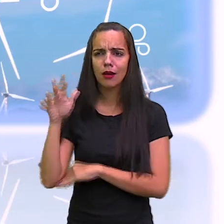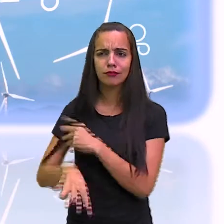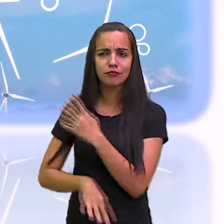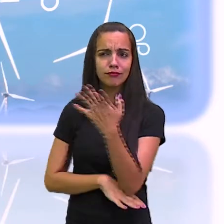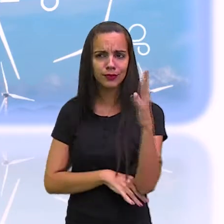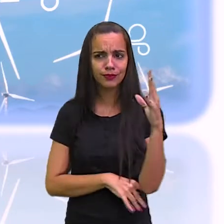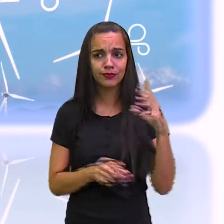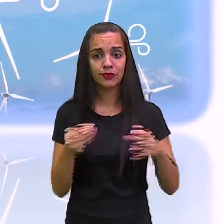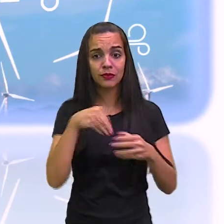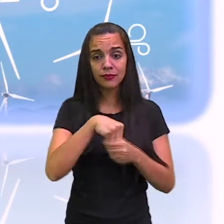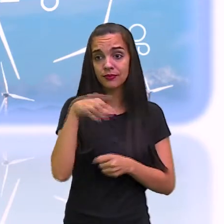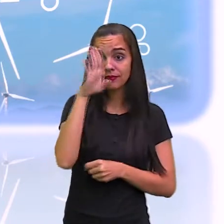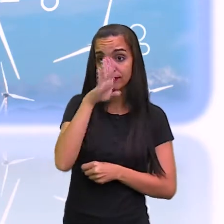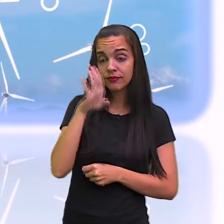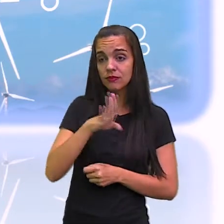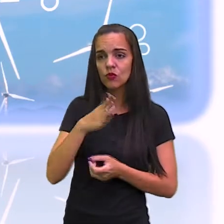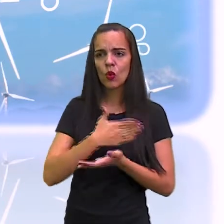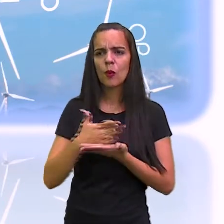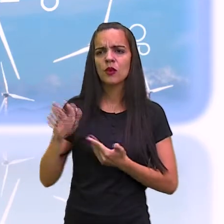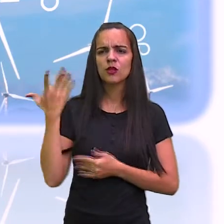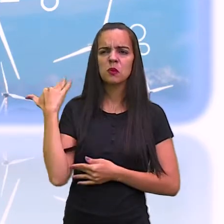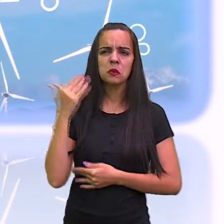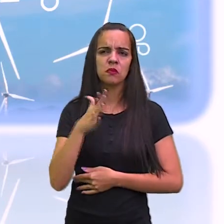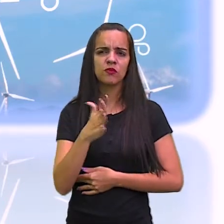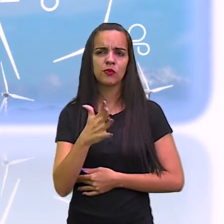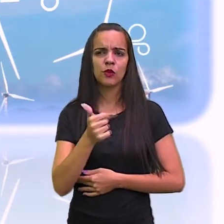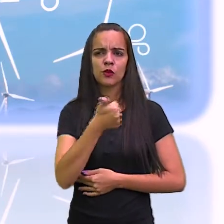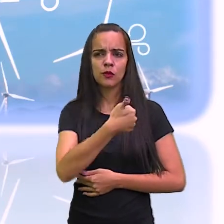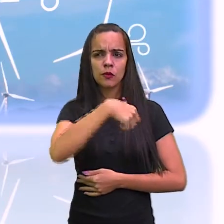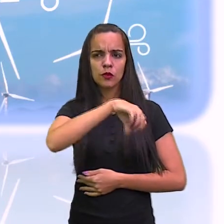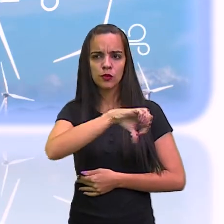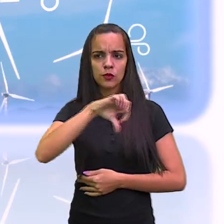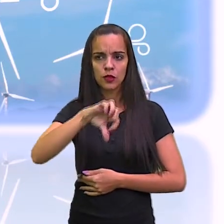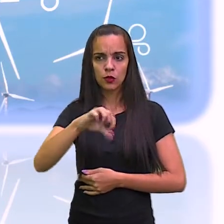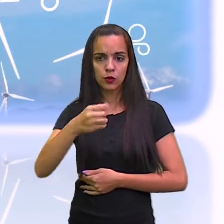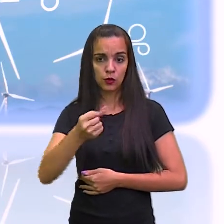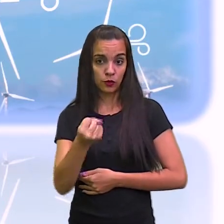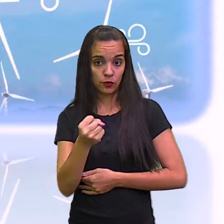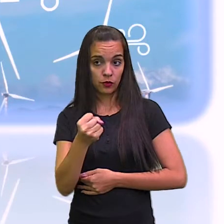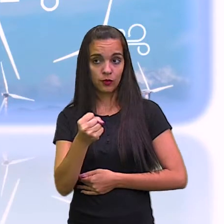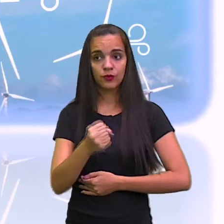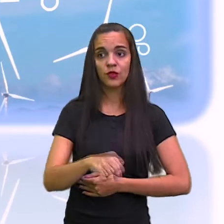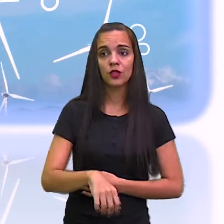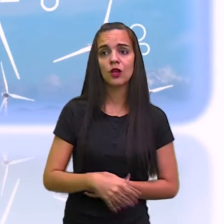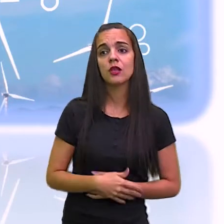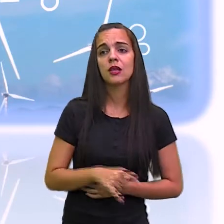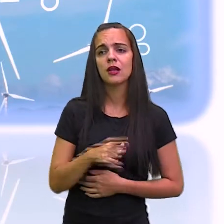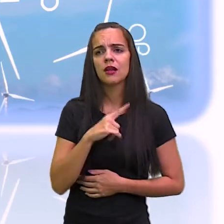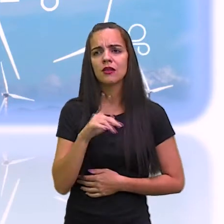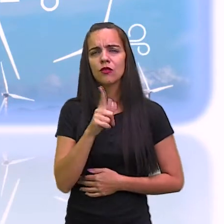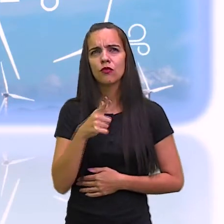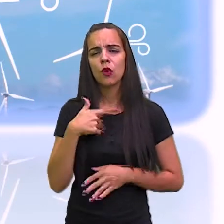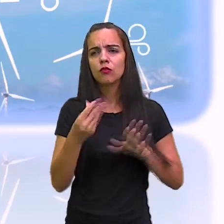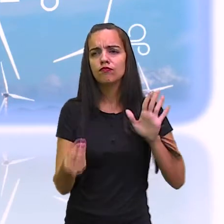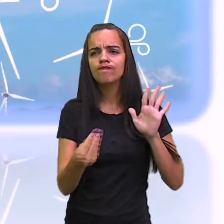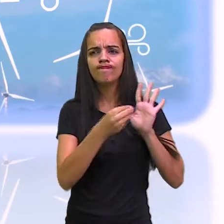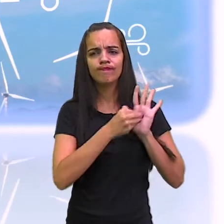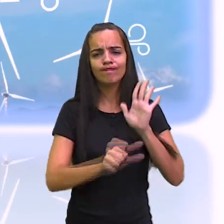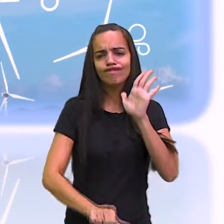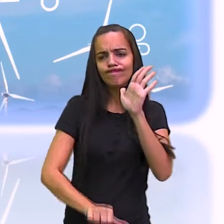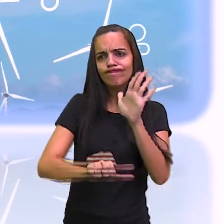energia eólica no Brasil começou lá por volta dos anos de 1992, quando foi instalado